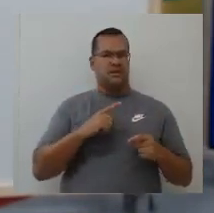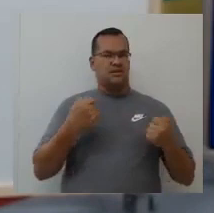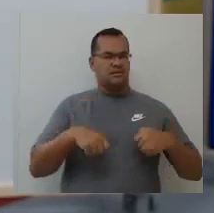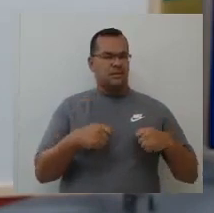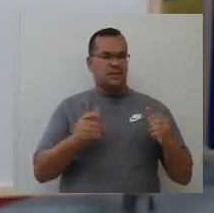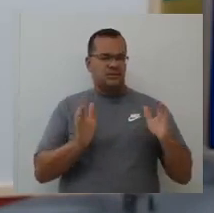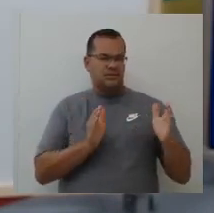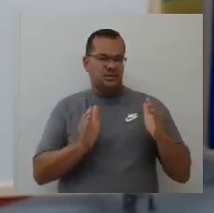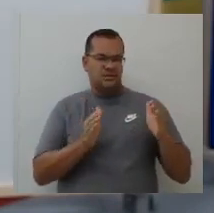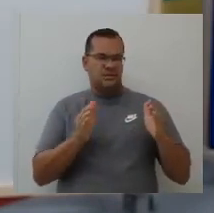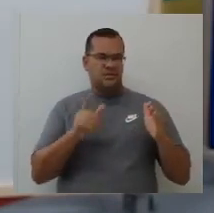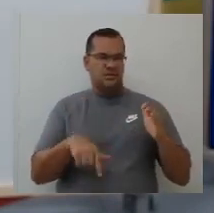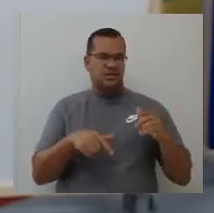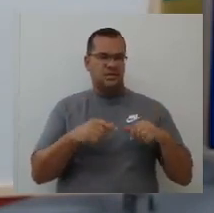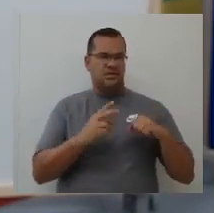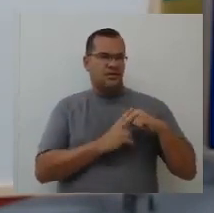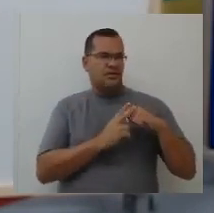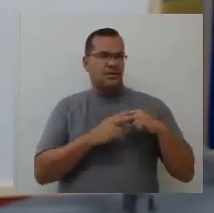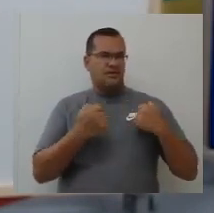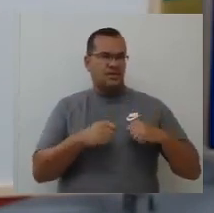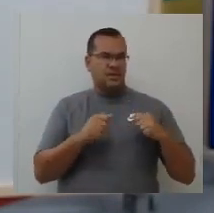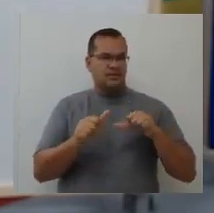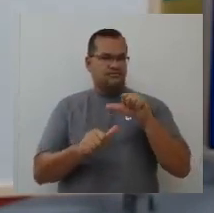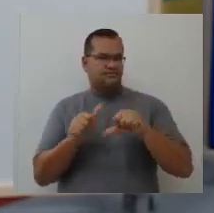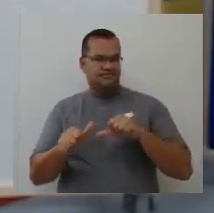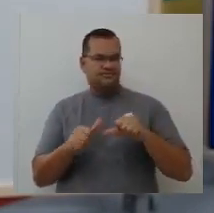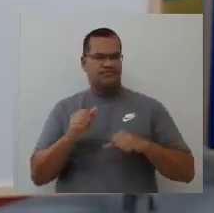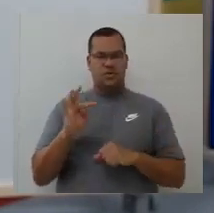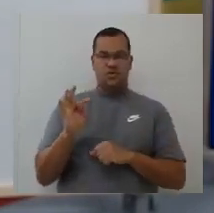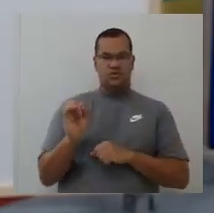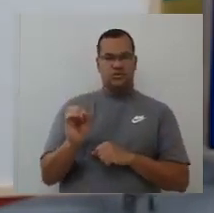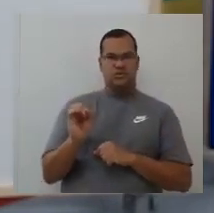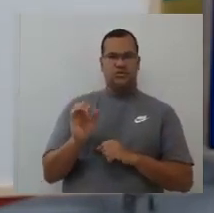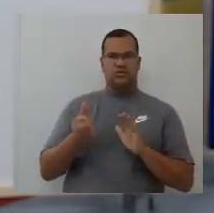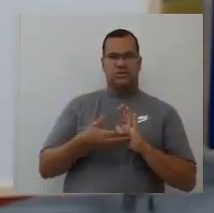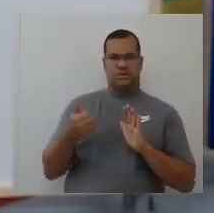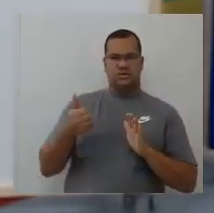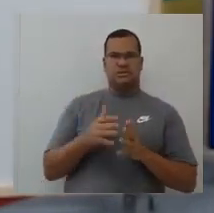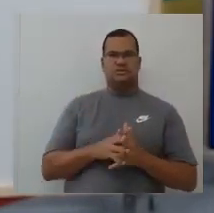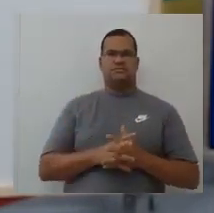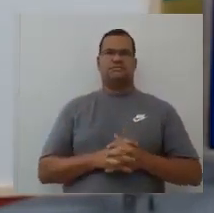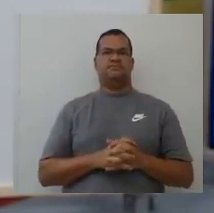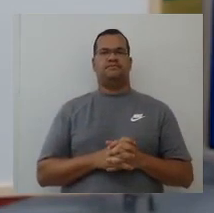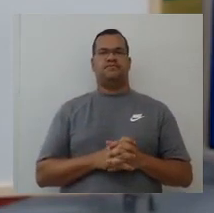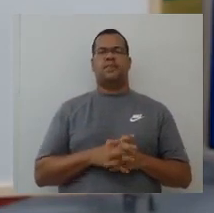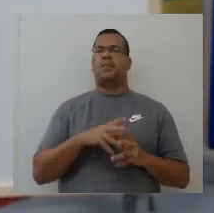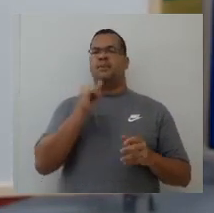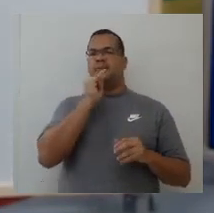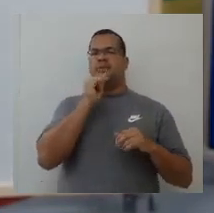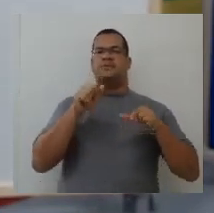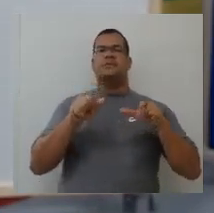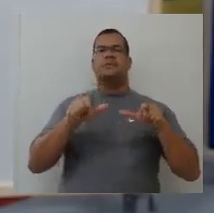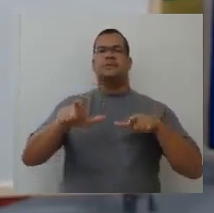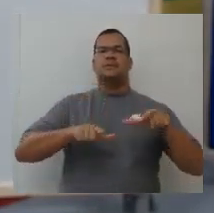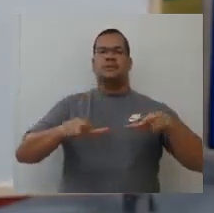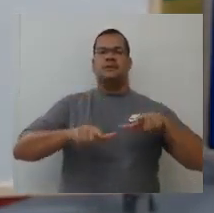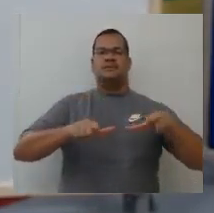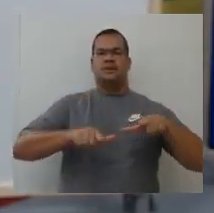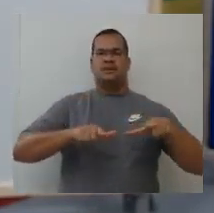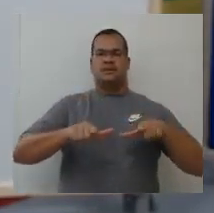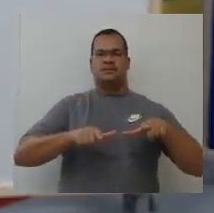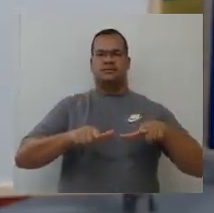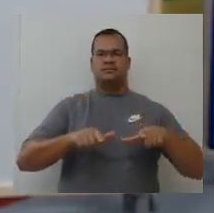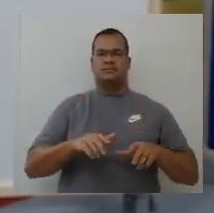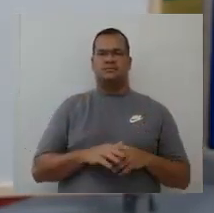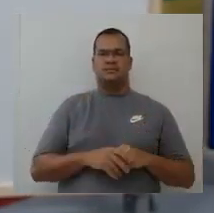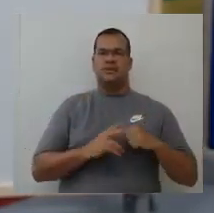verbal, simple present é tempo verbal, eu preciso conjugar, tá? Então, vamos pegar um verbo aqui, o verbo trabalhar. Trabalhar. Isso em